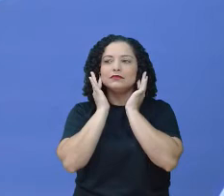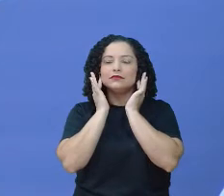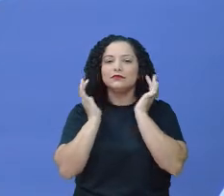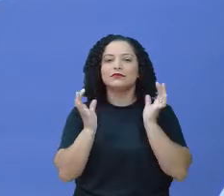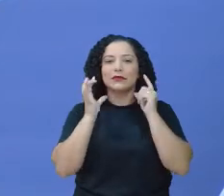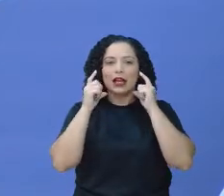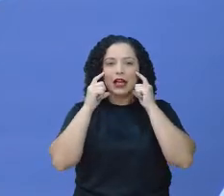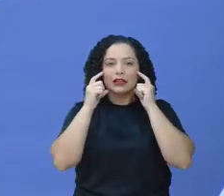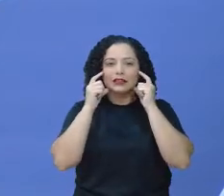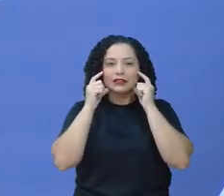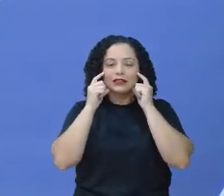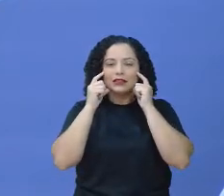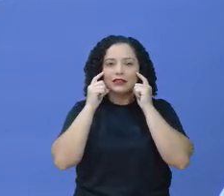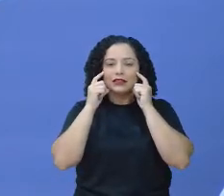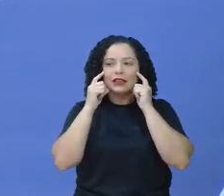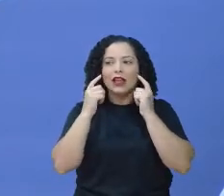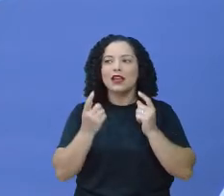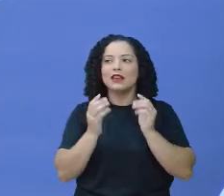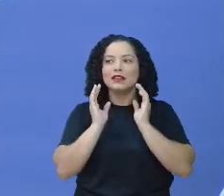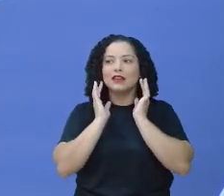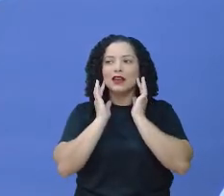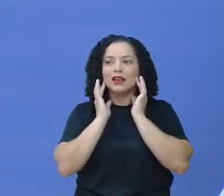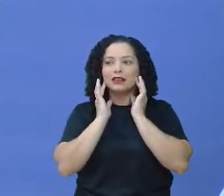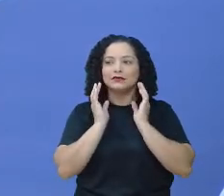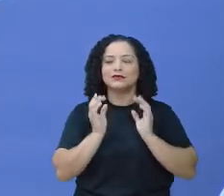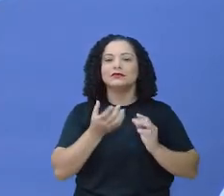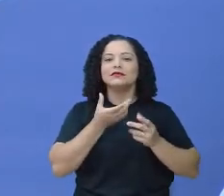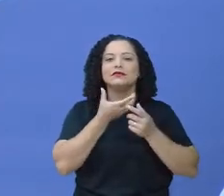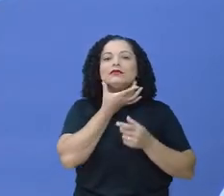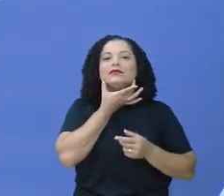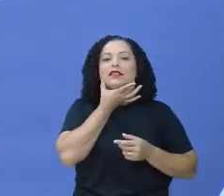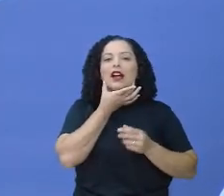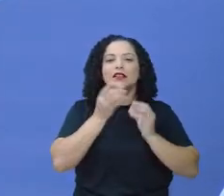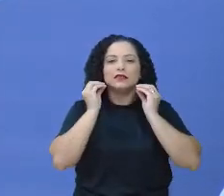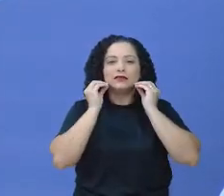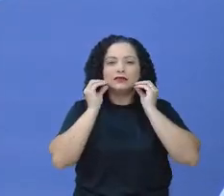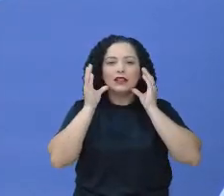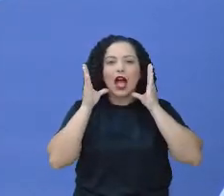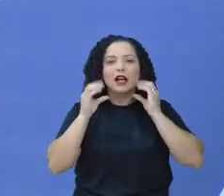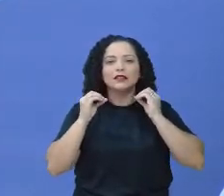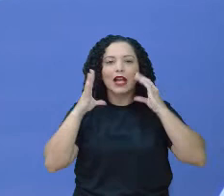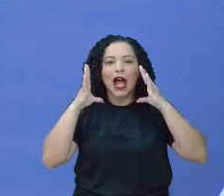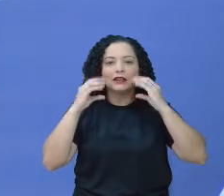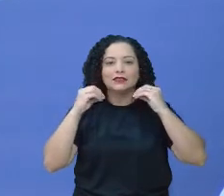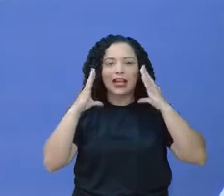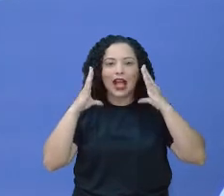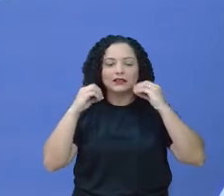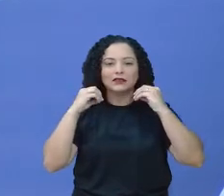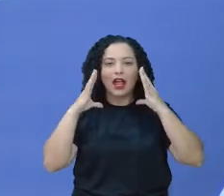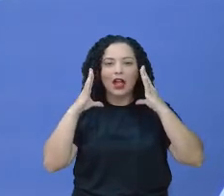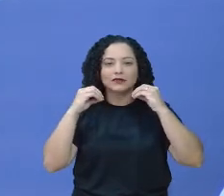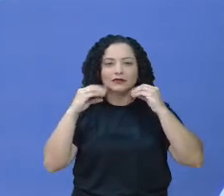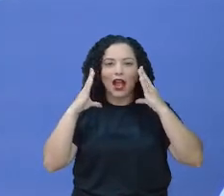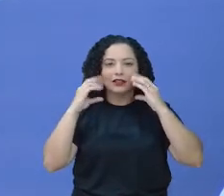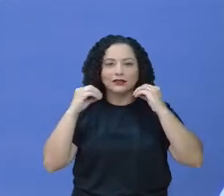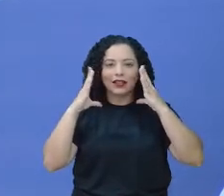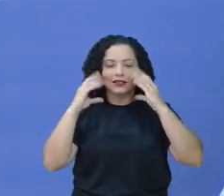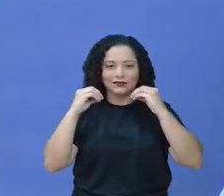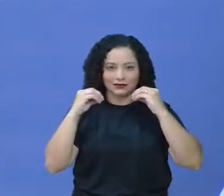na face, o único osso móvel, que é a mandíbula. Então, encaixada